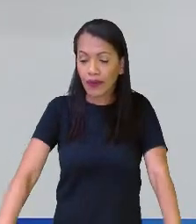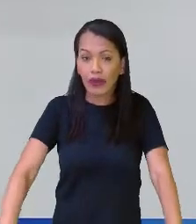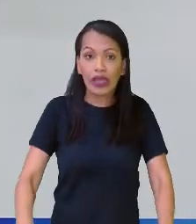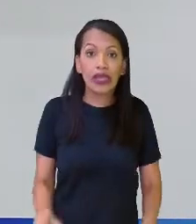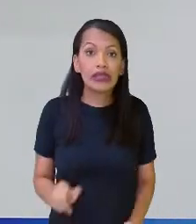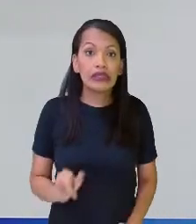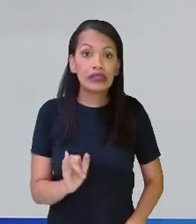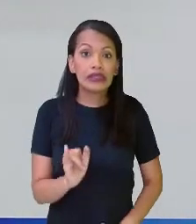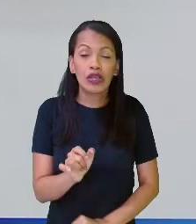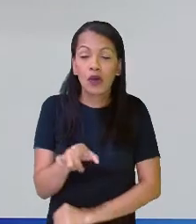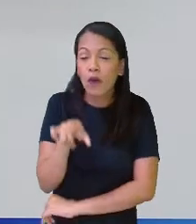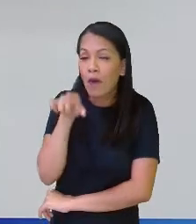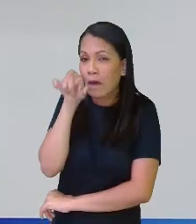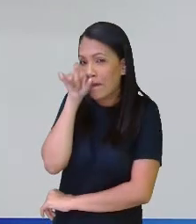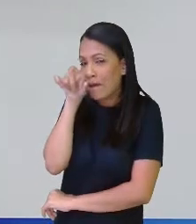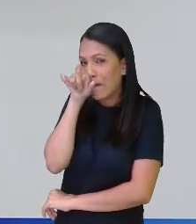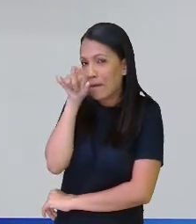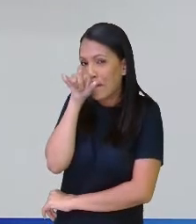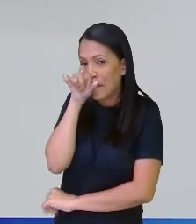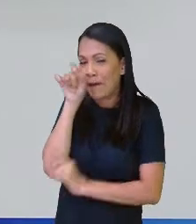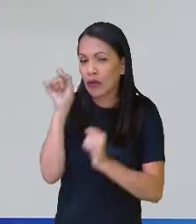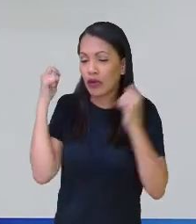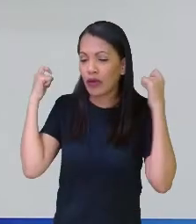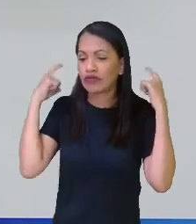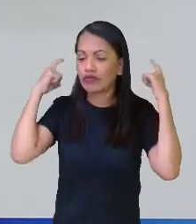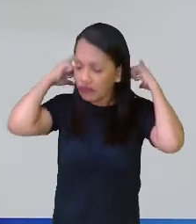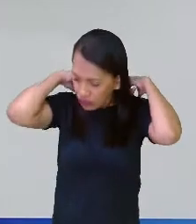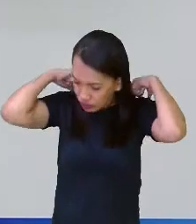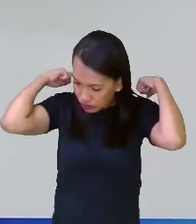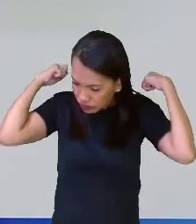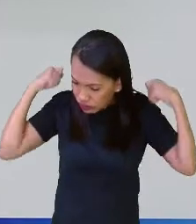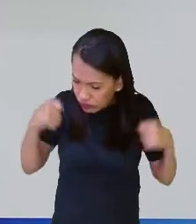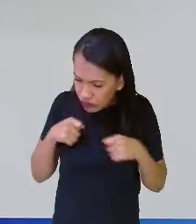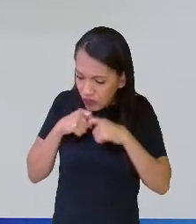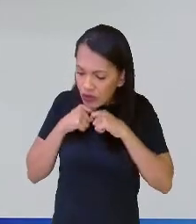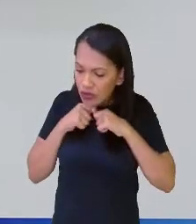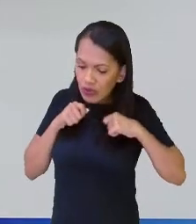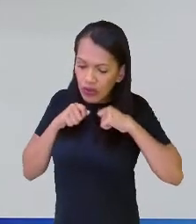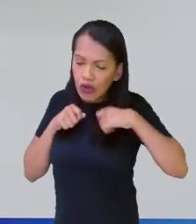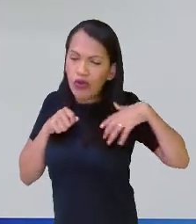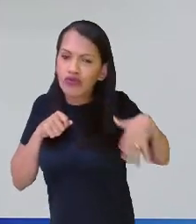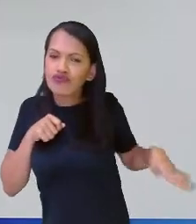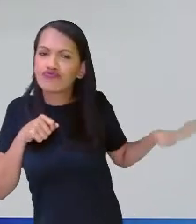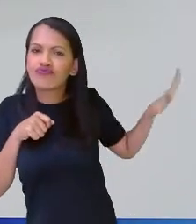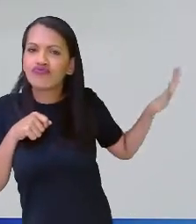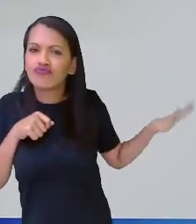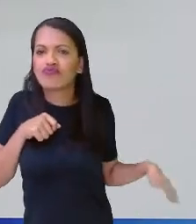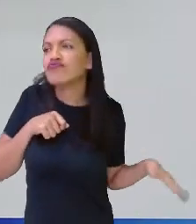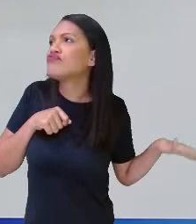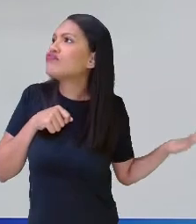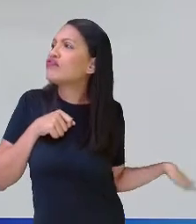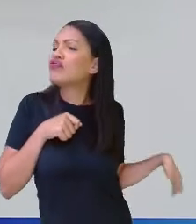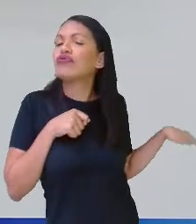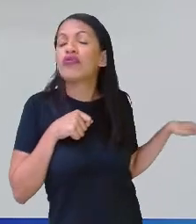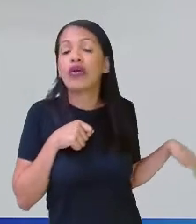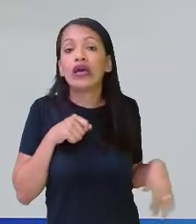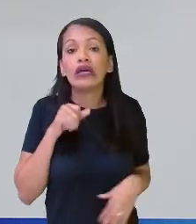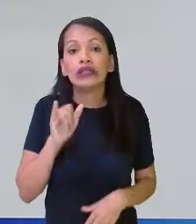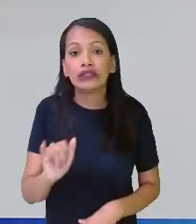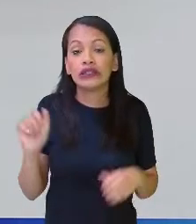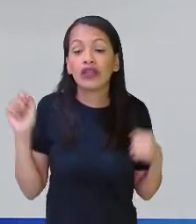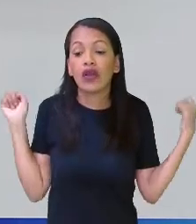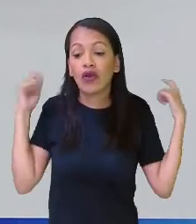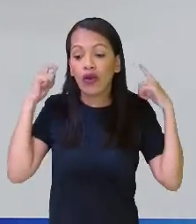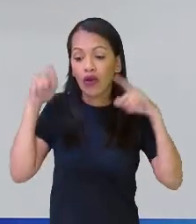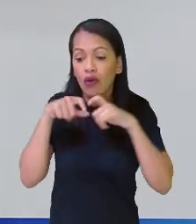malvado, aí ele pode colocar aquele capuz preto. Varia, gente. Ou um bruxo bonzinho, aí a gente já vai puxar. Pode ser o